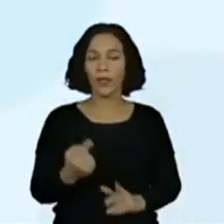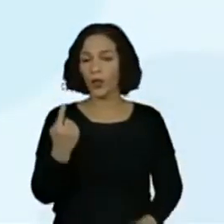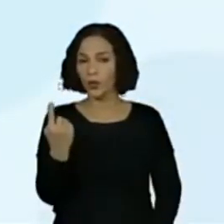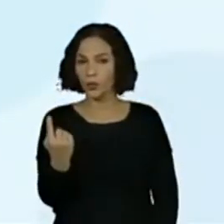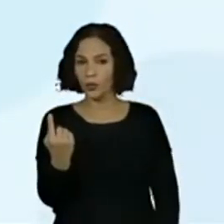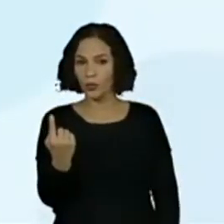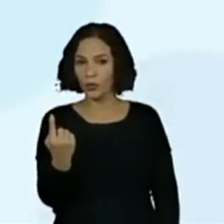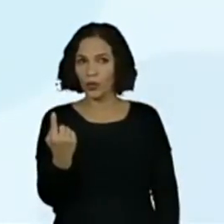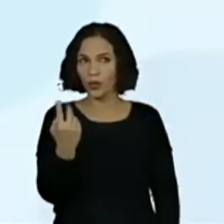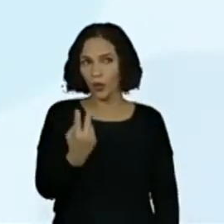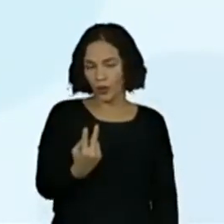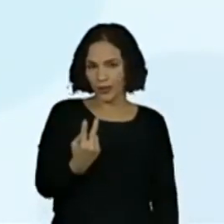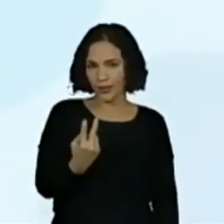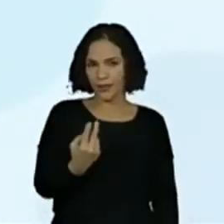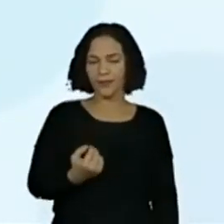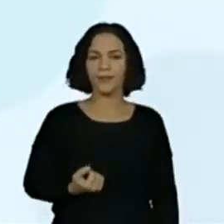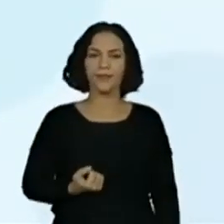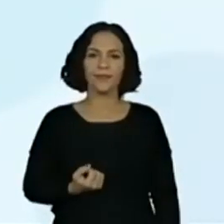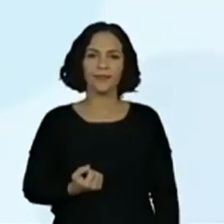Um, dois.